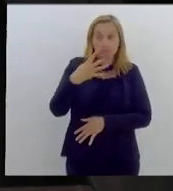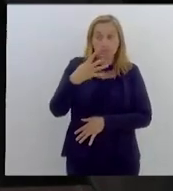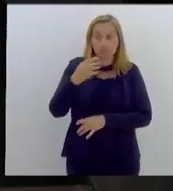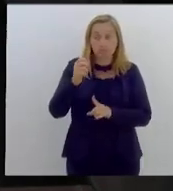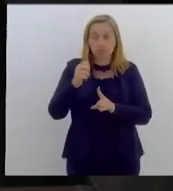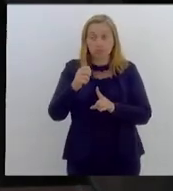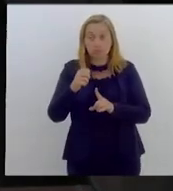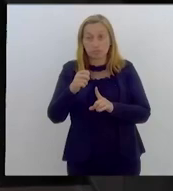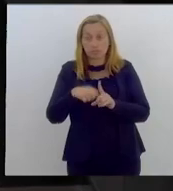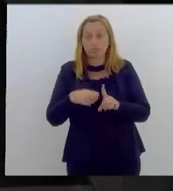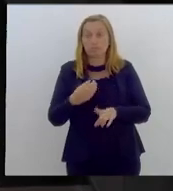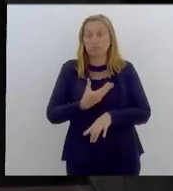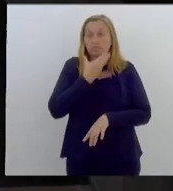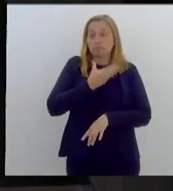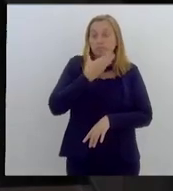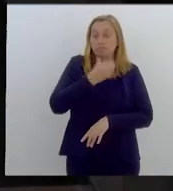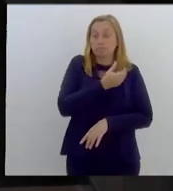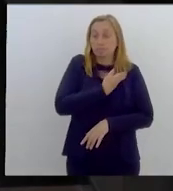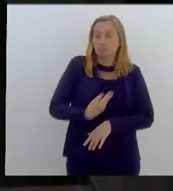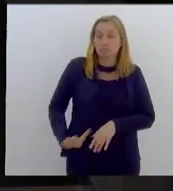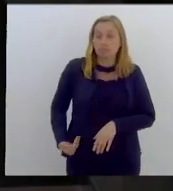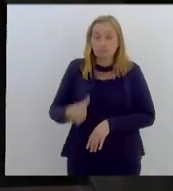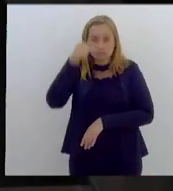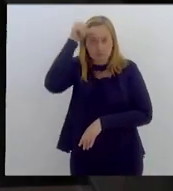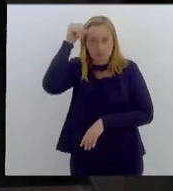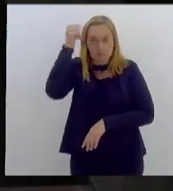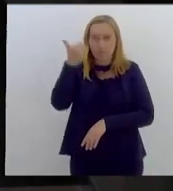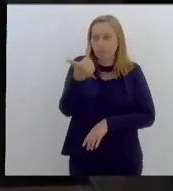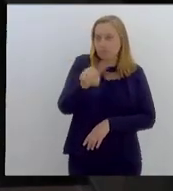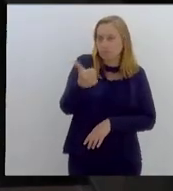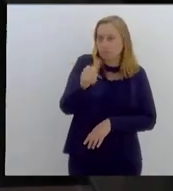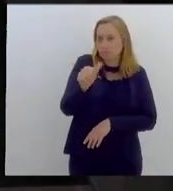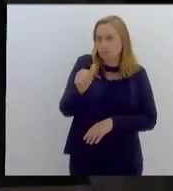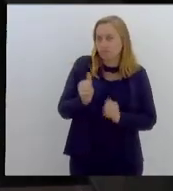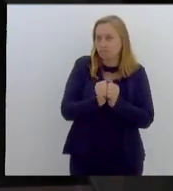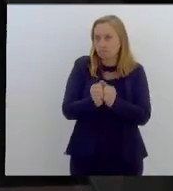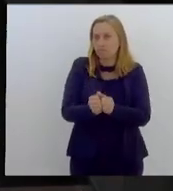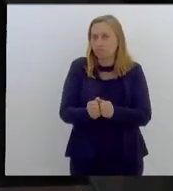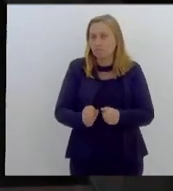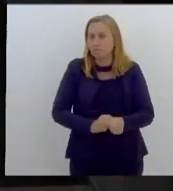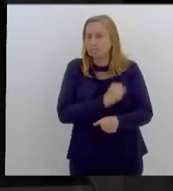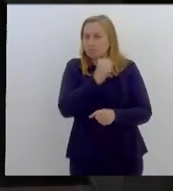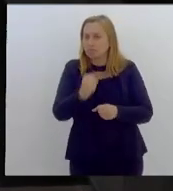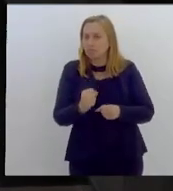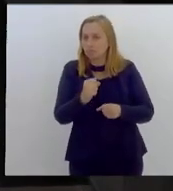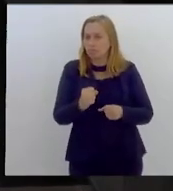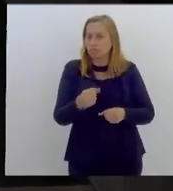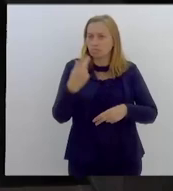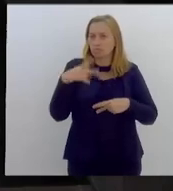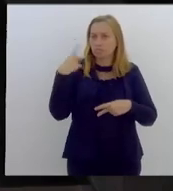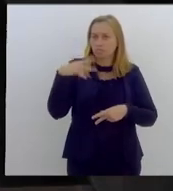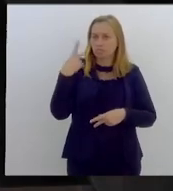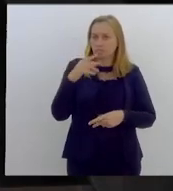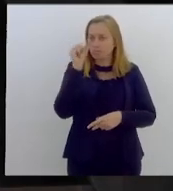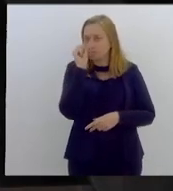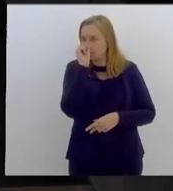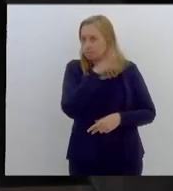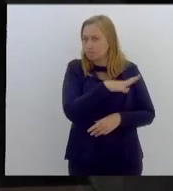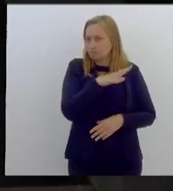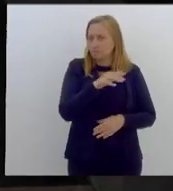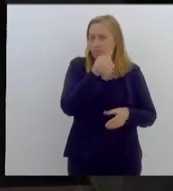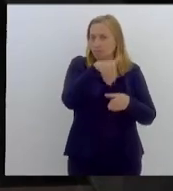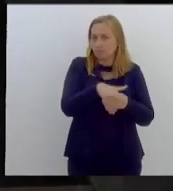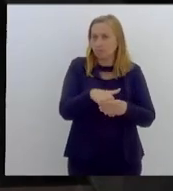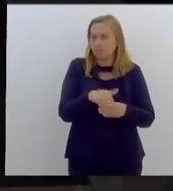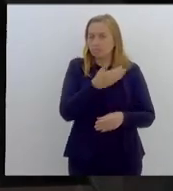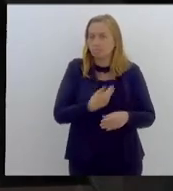o governador Cláudio Castro e 11 aliados por abuso de poder político e econômico em sua campanha ao governo